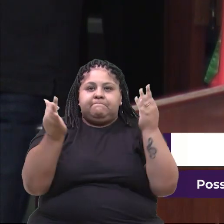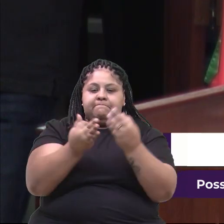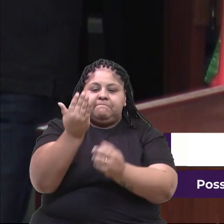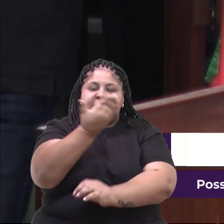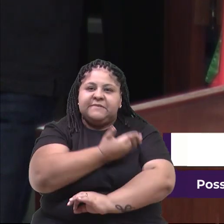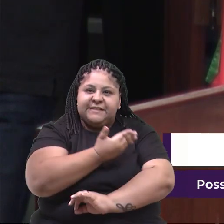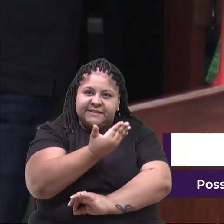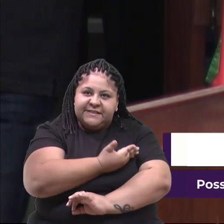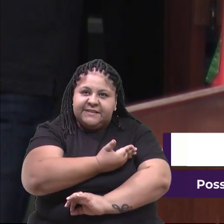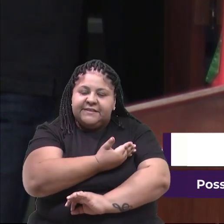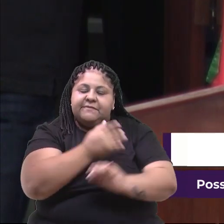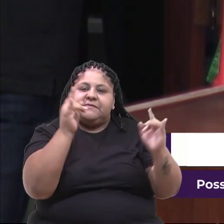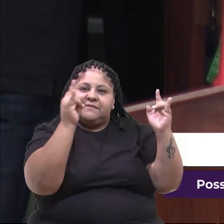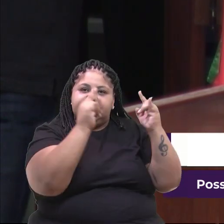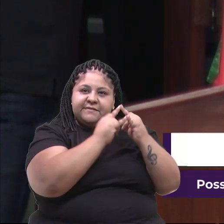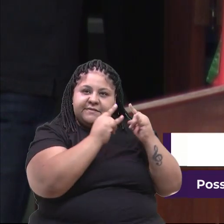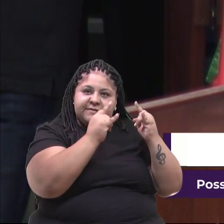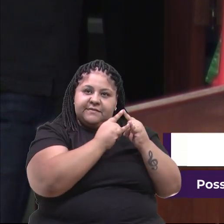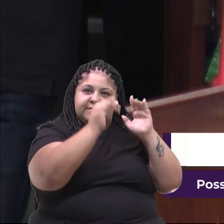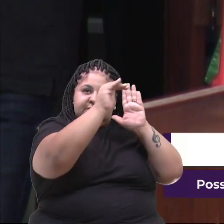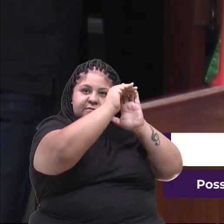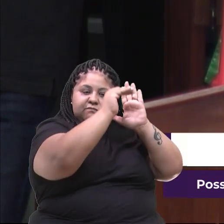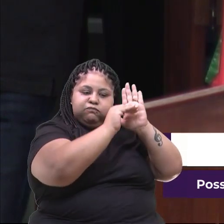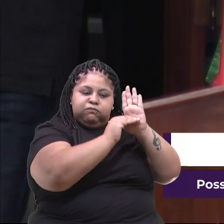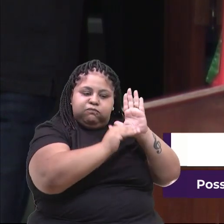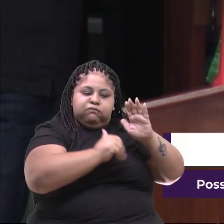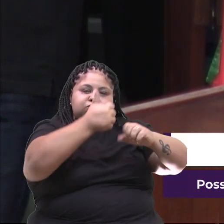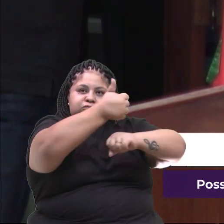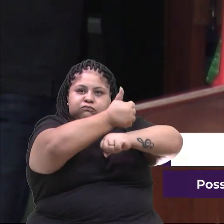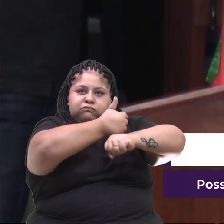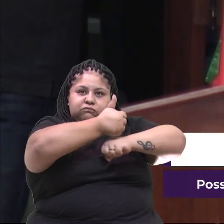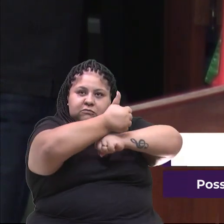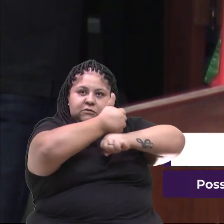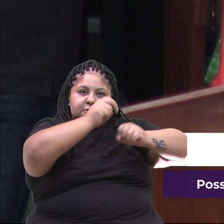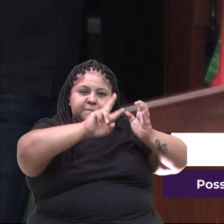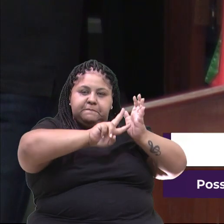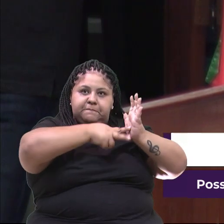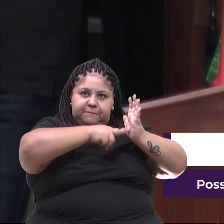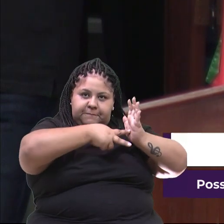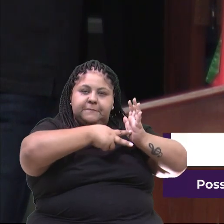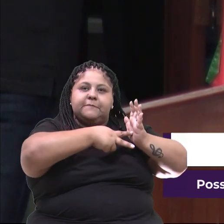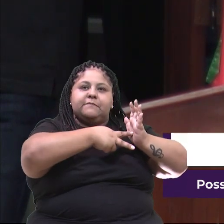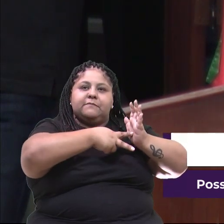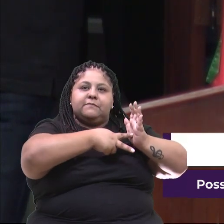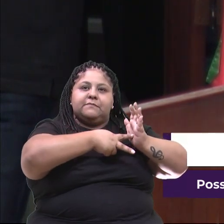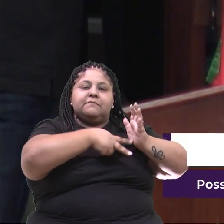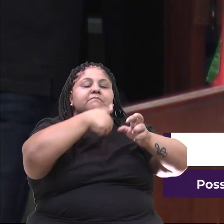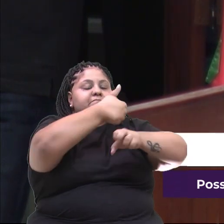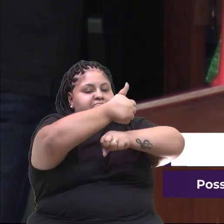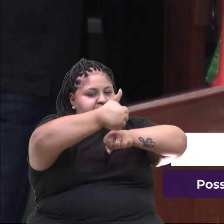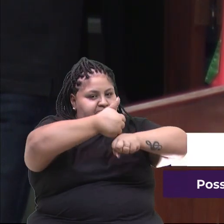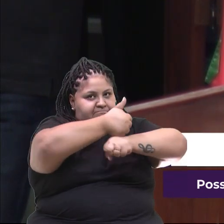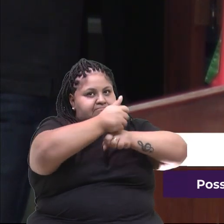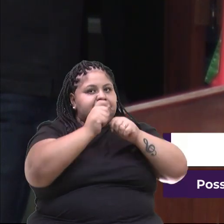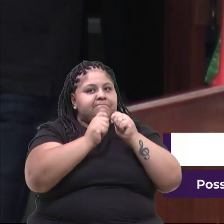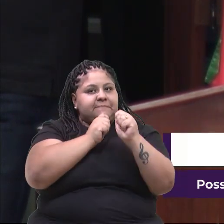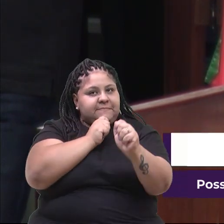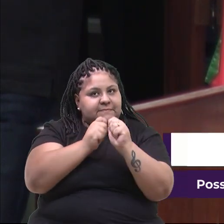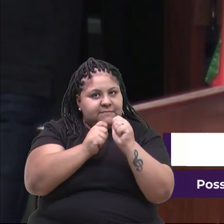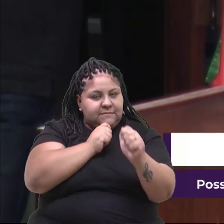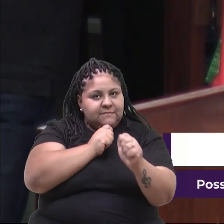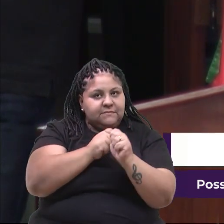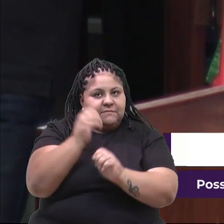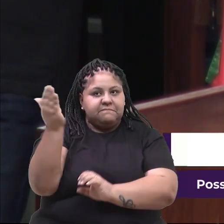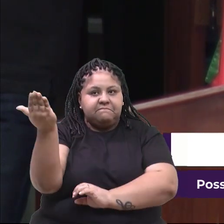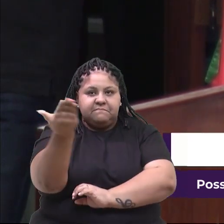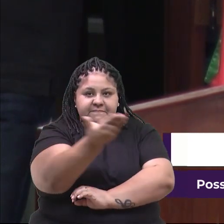amigos, entidades de classe, profissionais e sindicais, profissionais da imprensa,